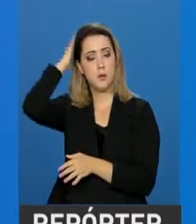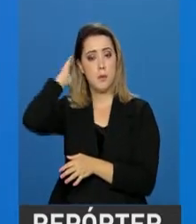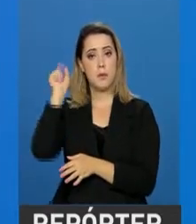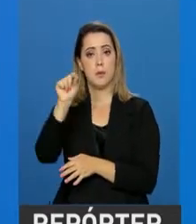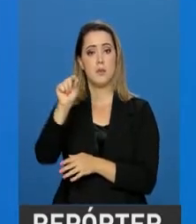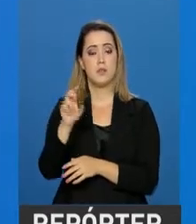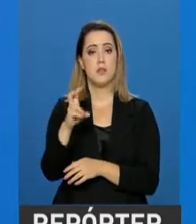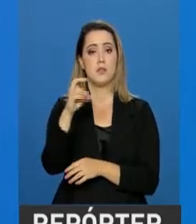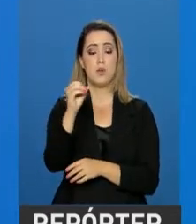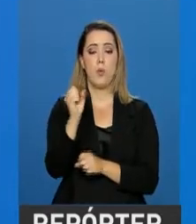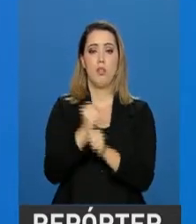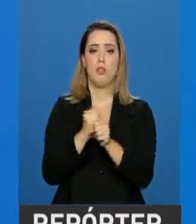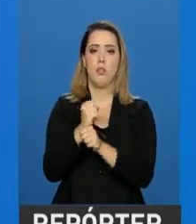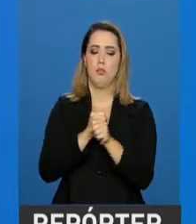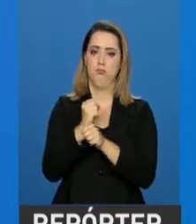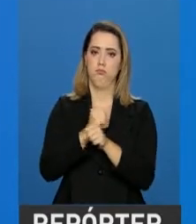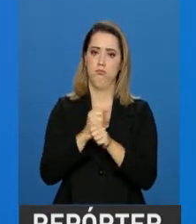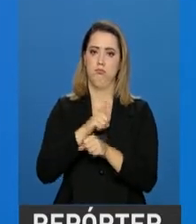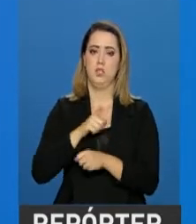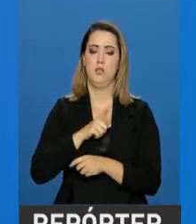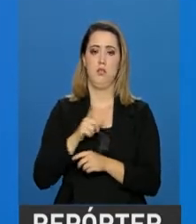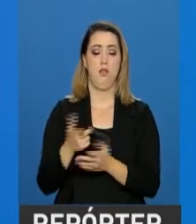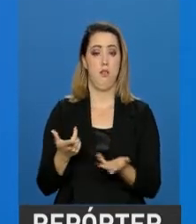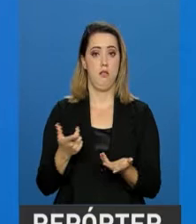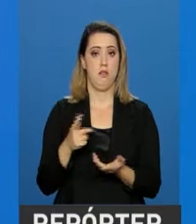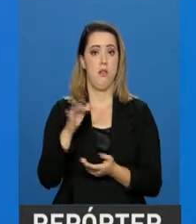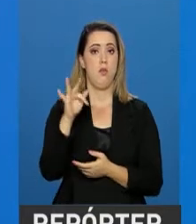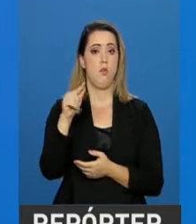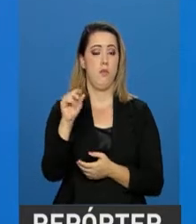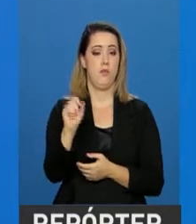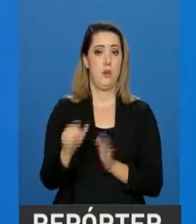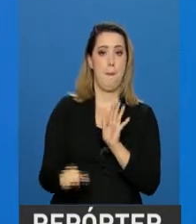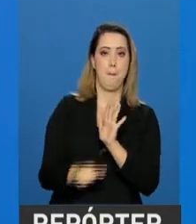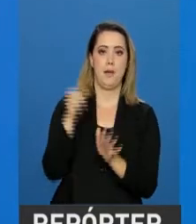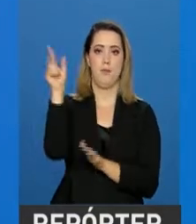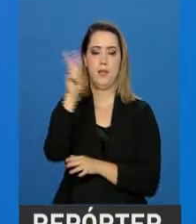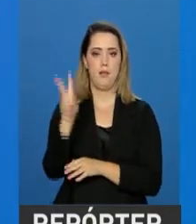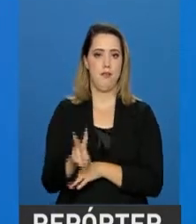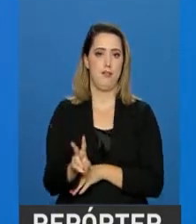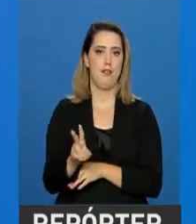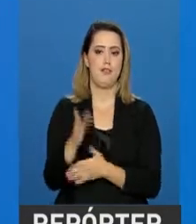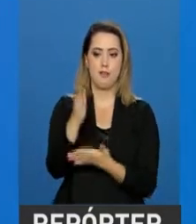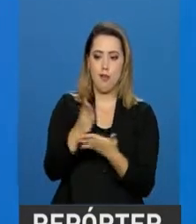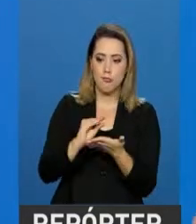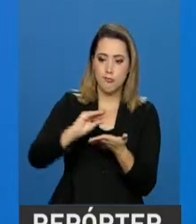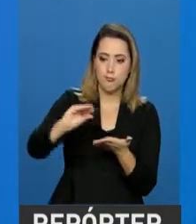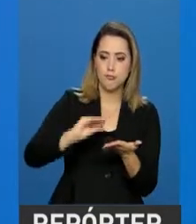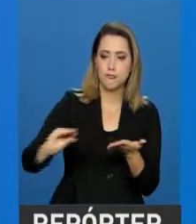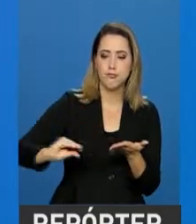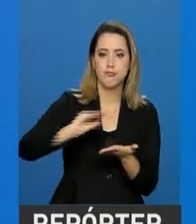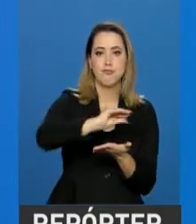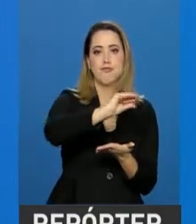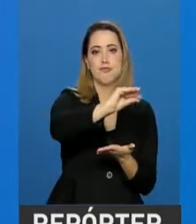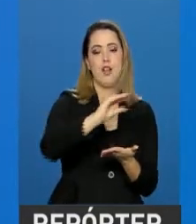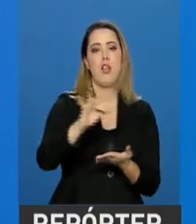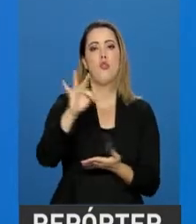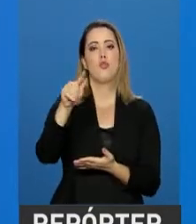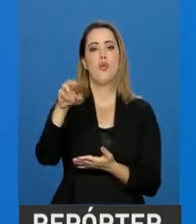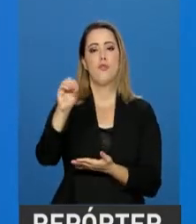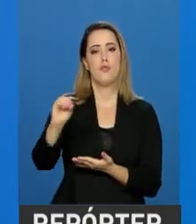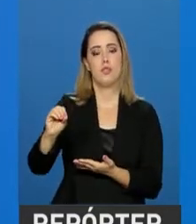de garantia a primeira vez que há uma distribuição dos dividendos do resultado do fundo de